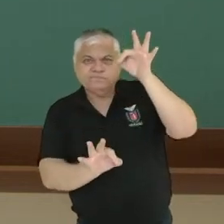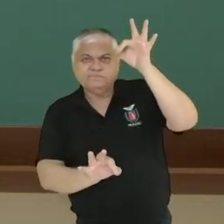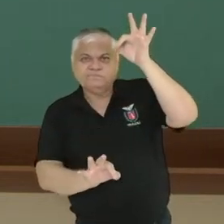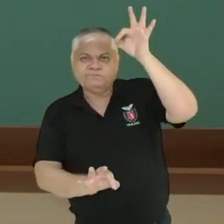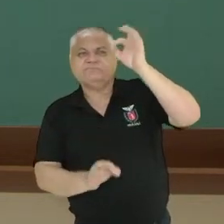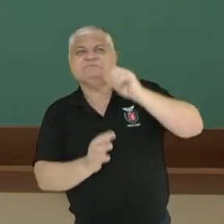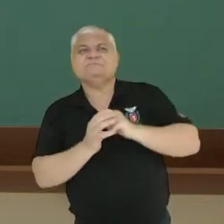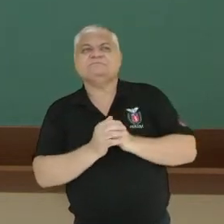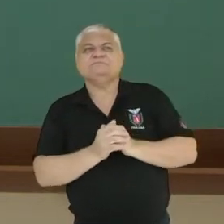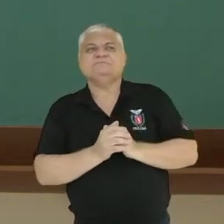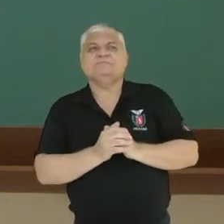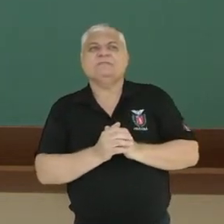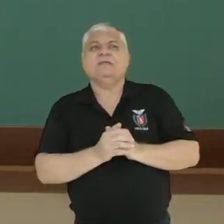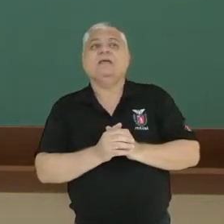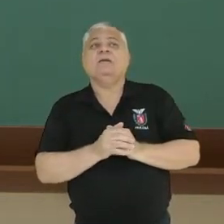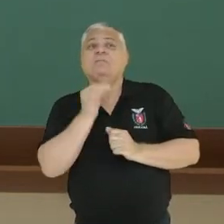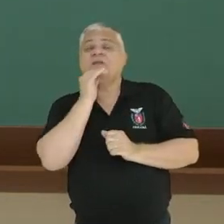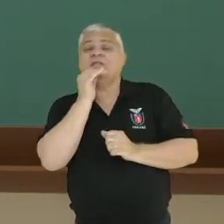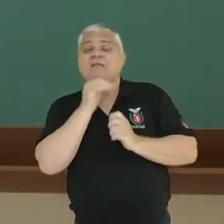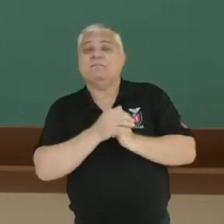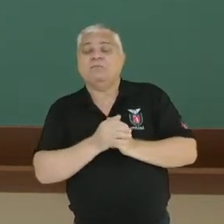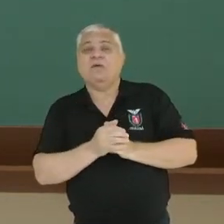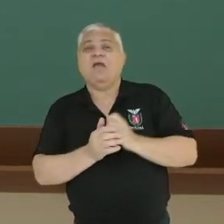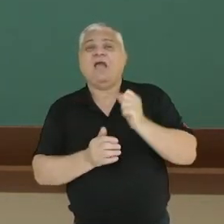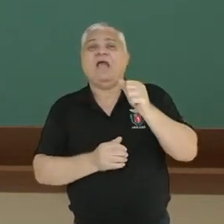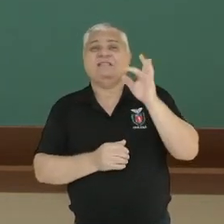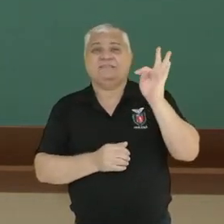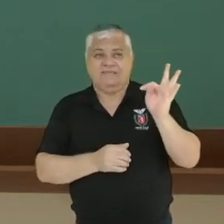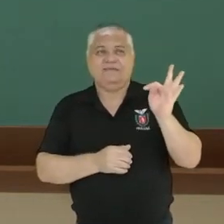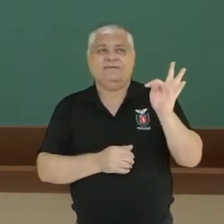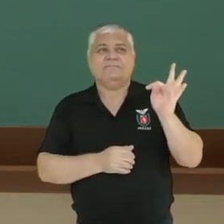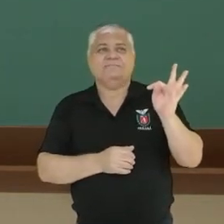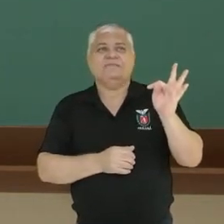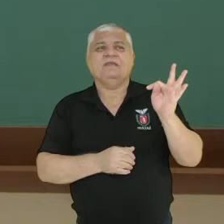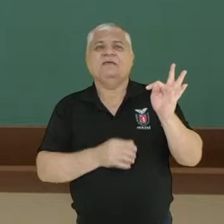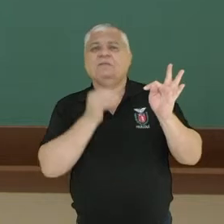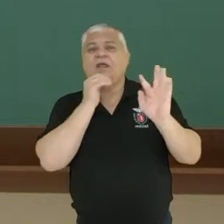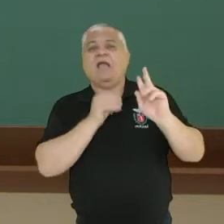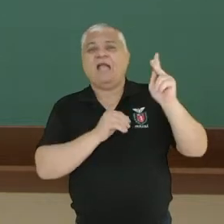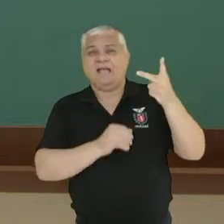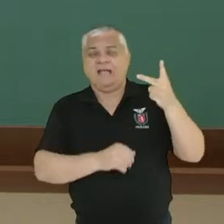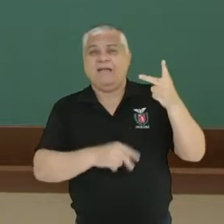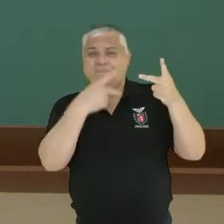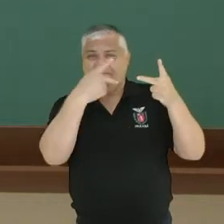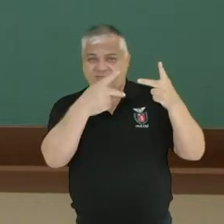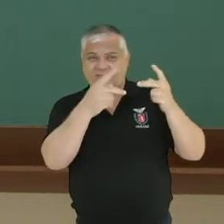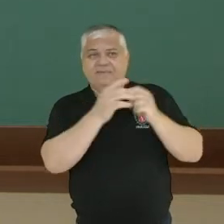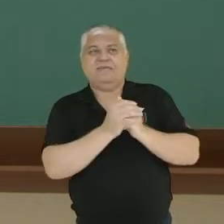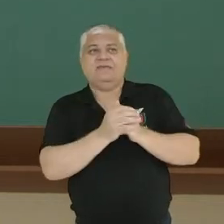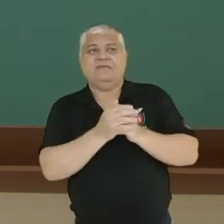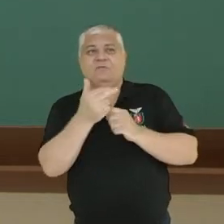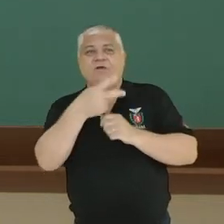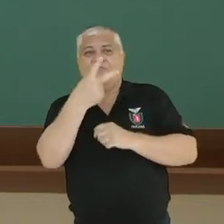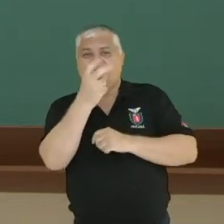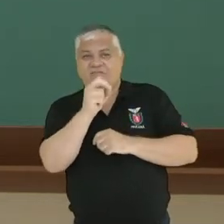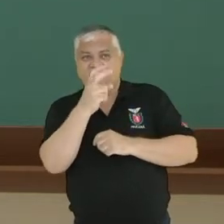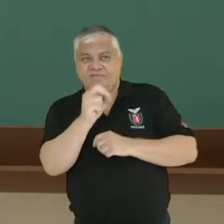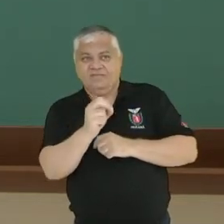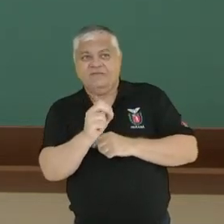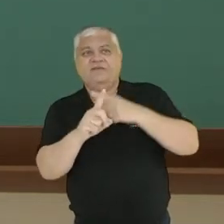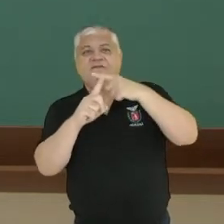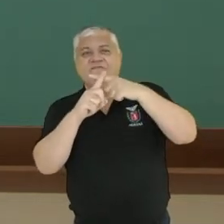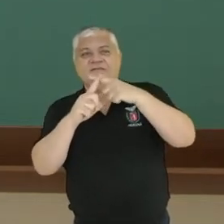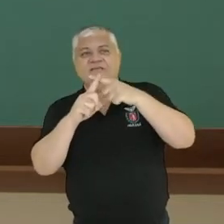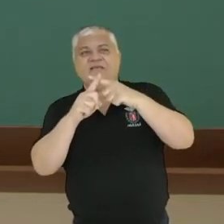pressão atmosférica P em atm por HDP igual 20